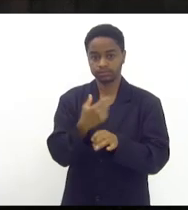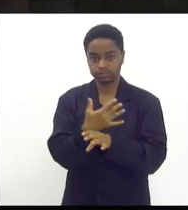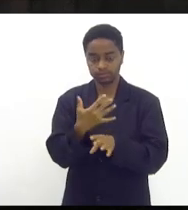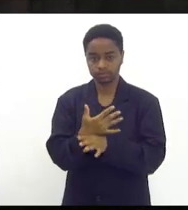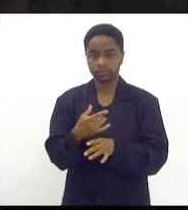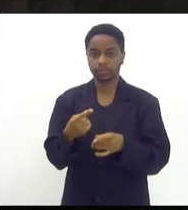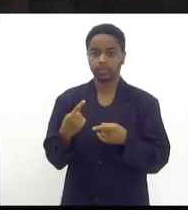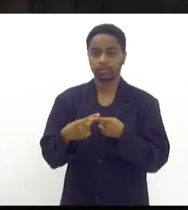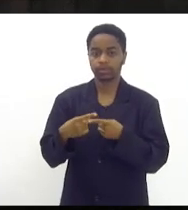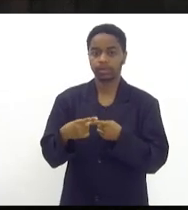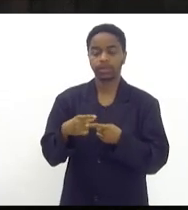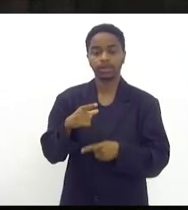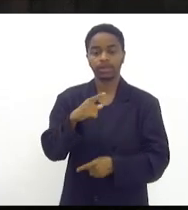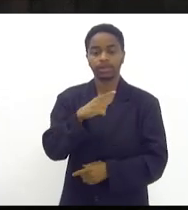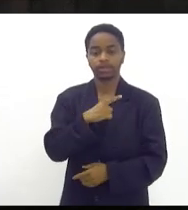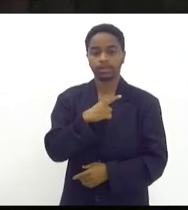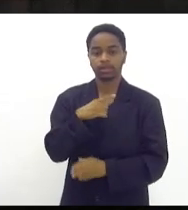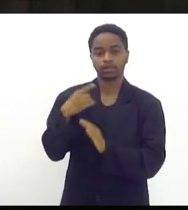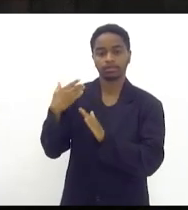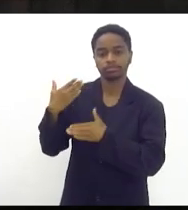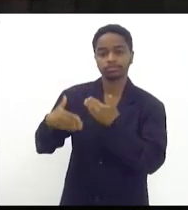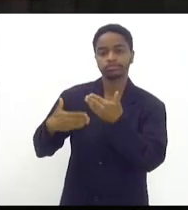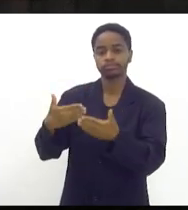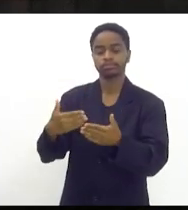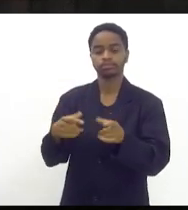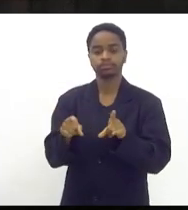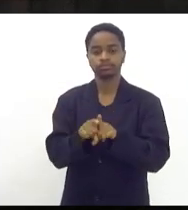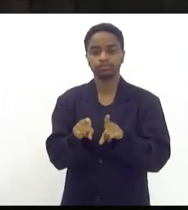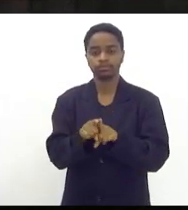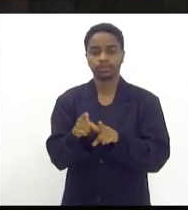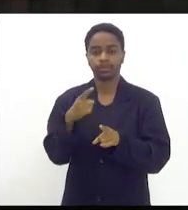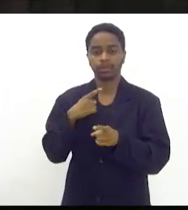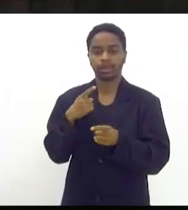tinha uma pujança e tinha